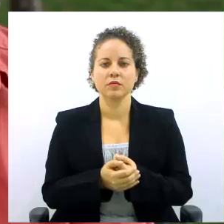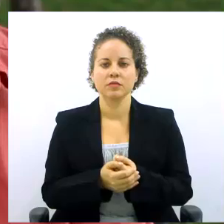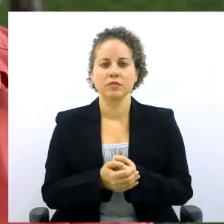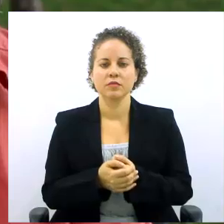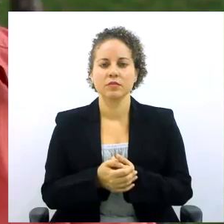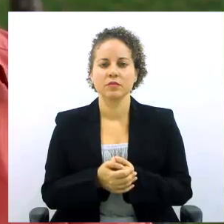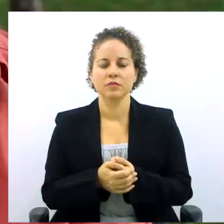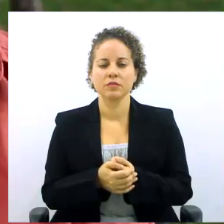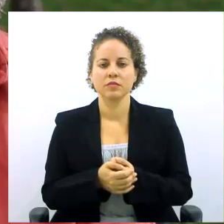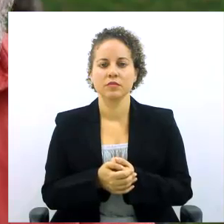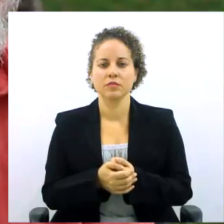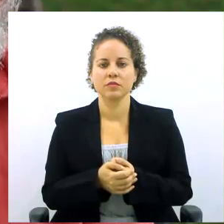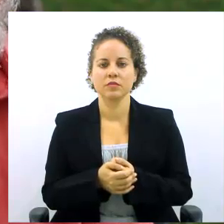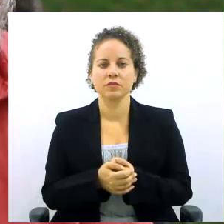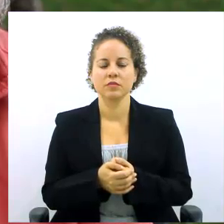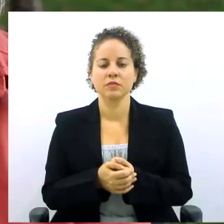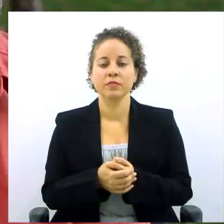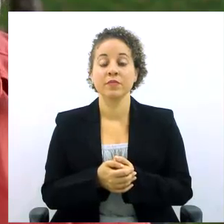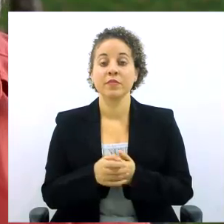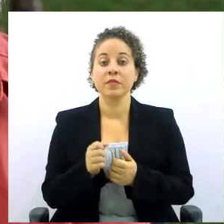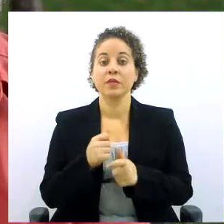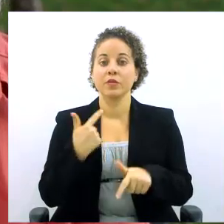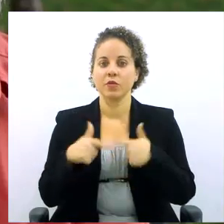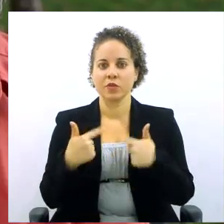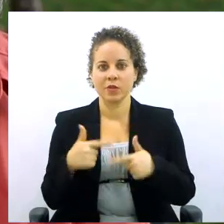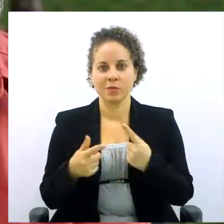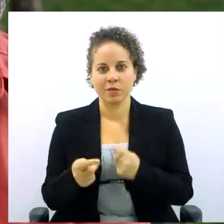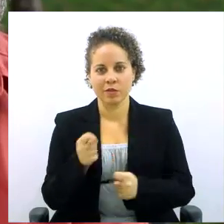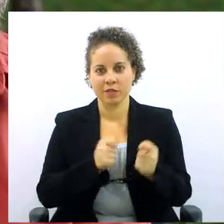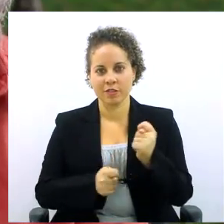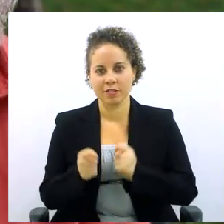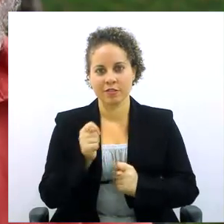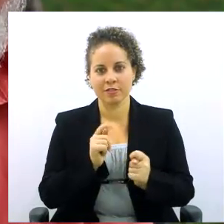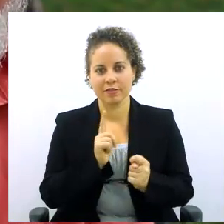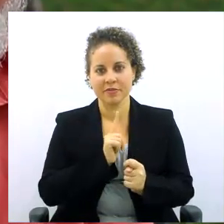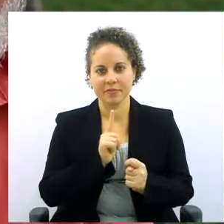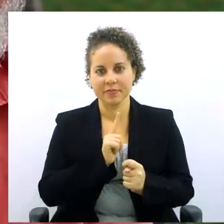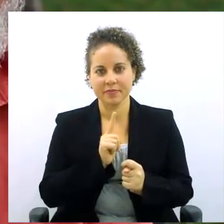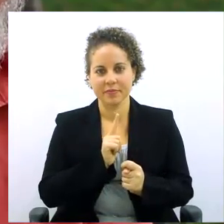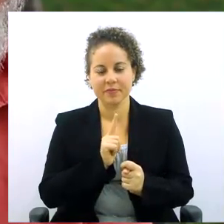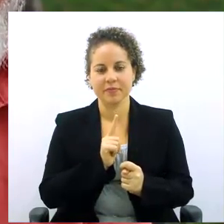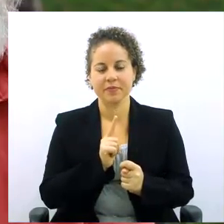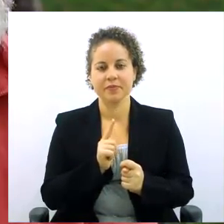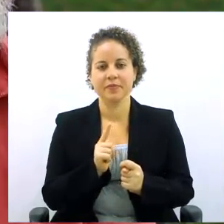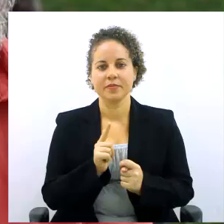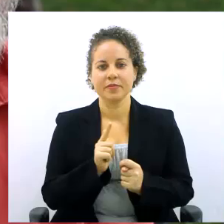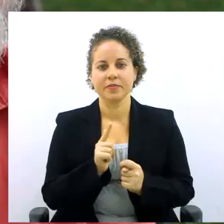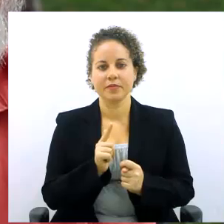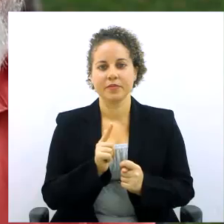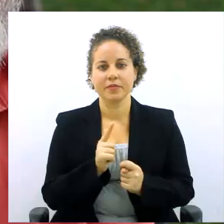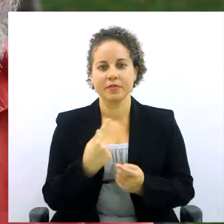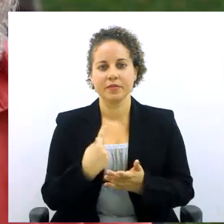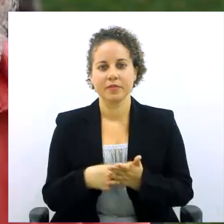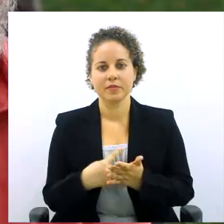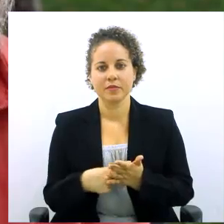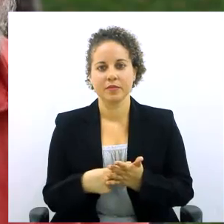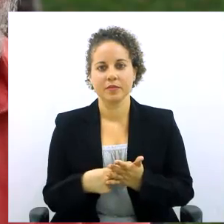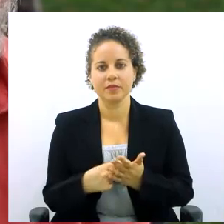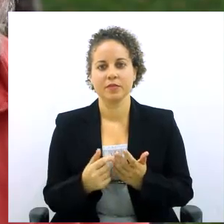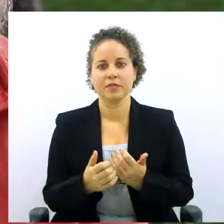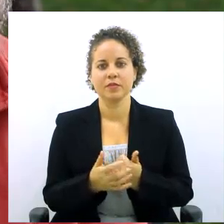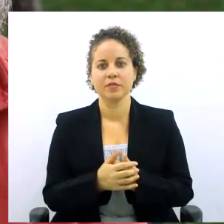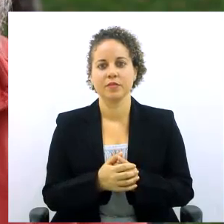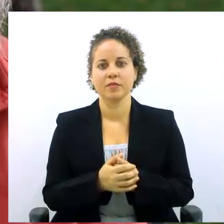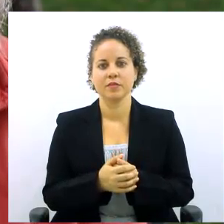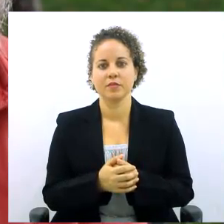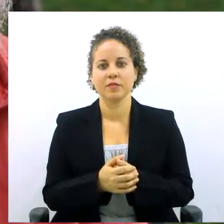Porque a atividade econômica, né, ela é marcada por